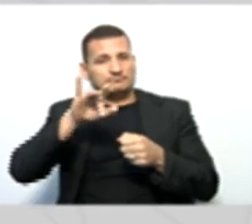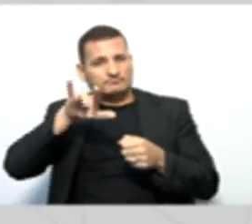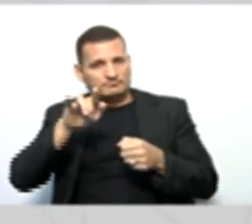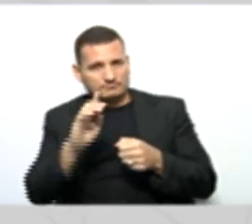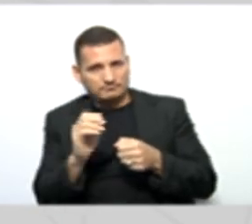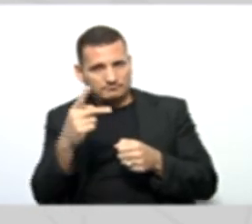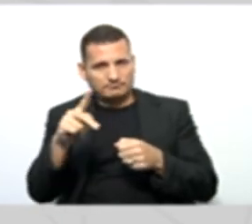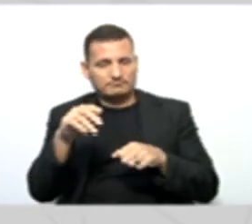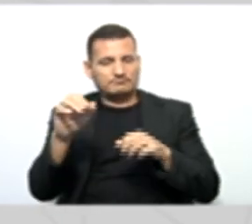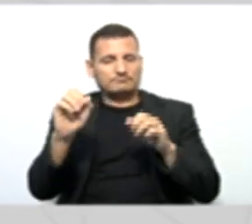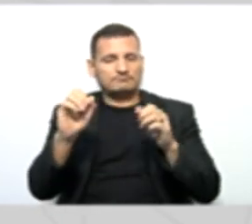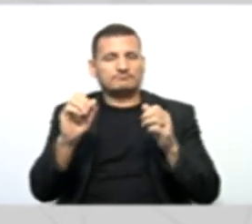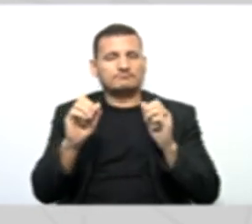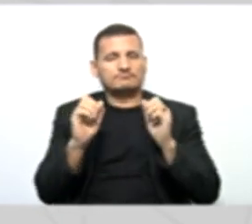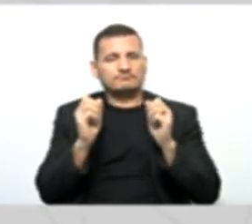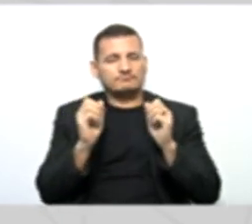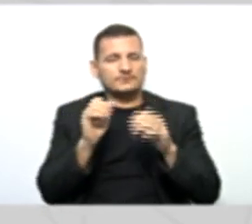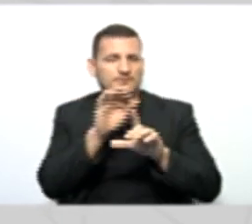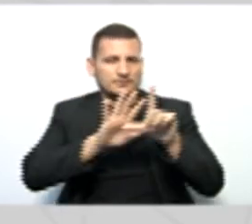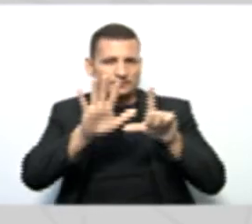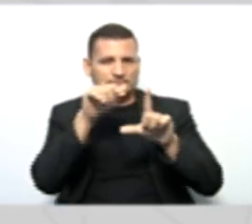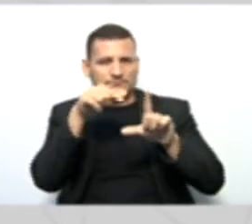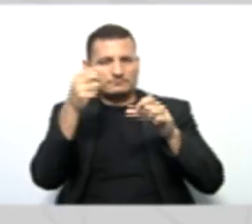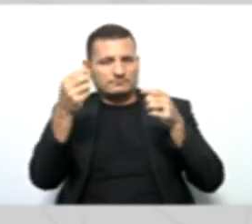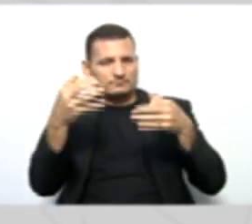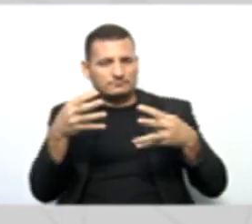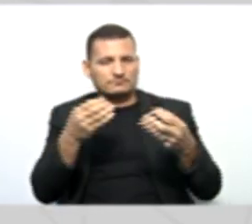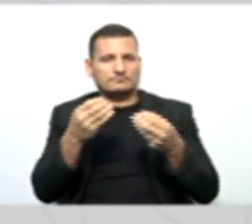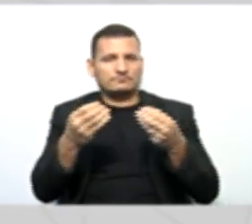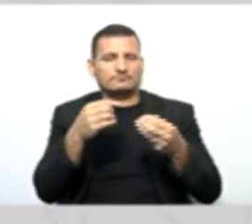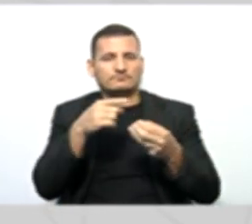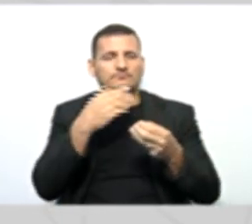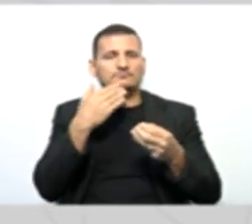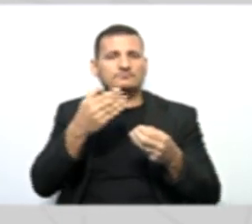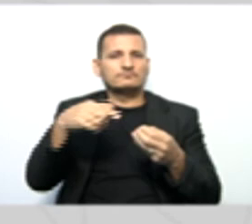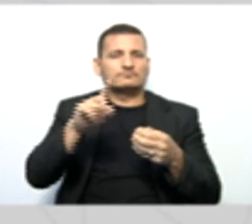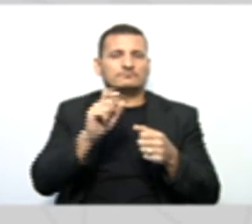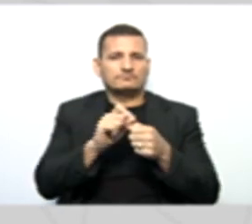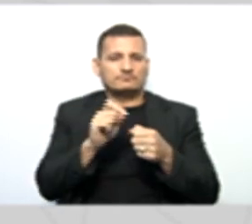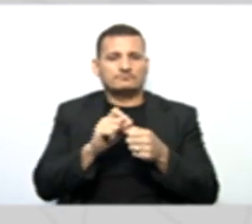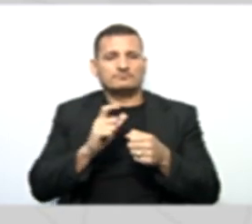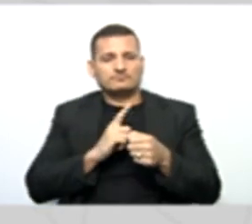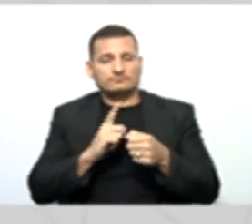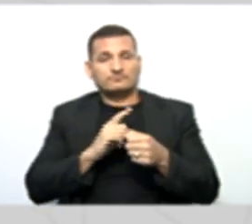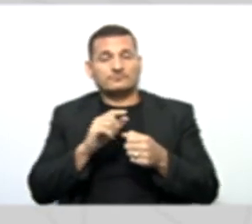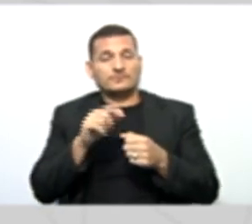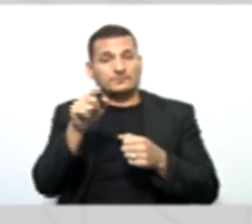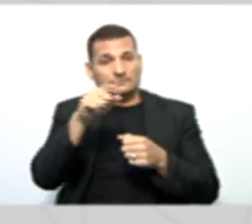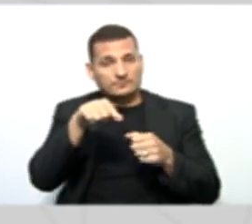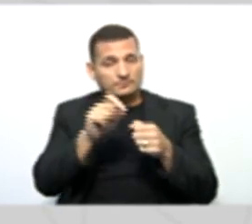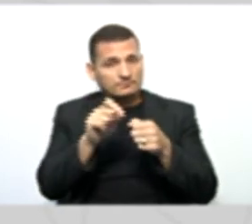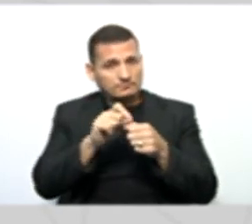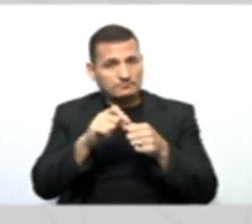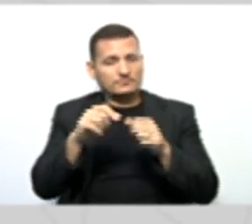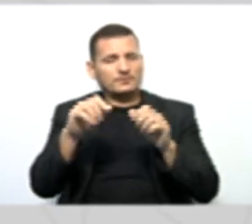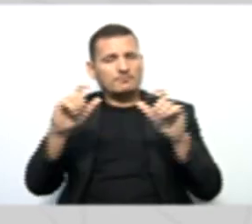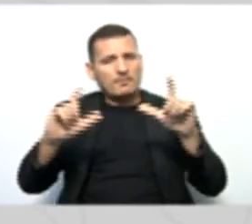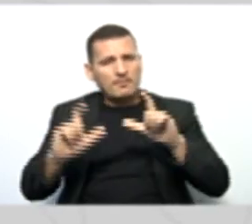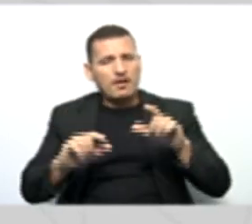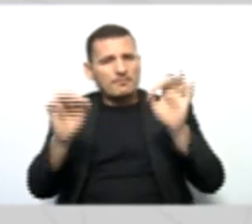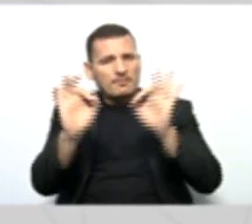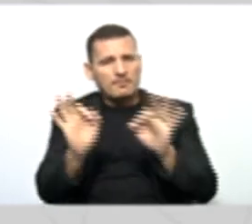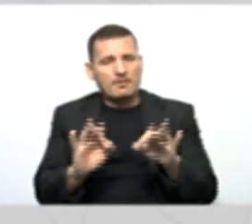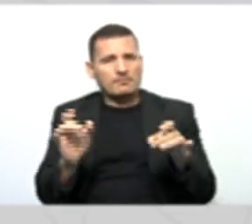bem explicadinho lá no AVA para vocês, como eu vou pedir, como eu pedi para vocês fazerem. Depois que vocês fizerem o código, que estiver